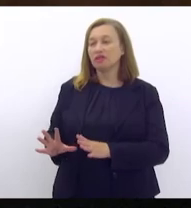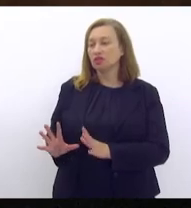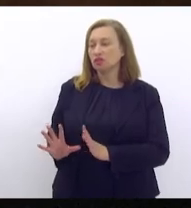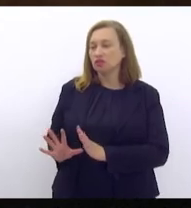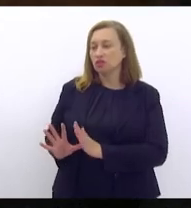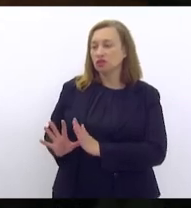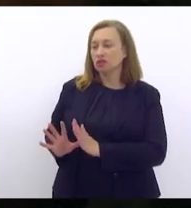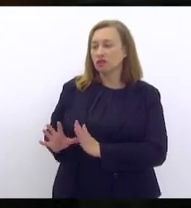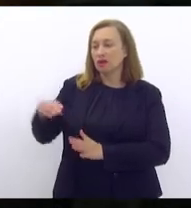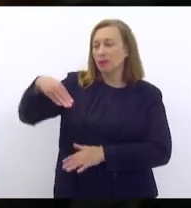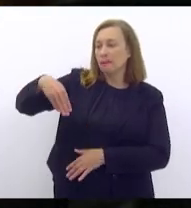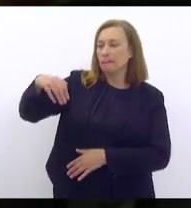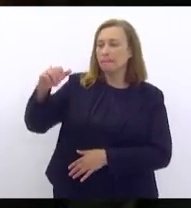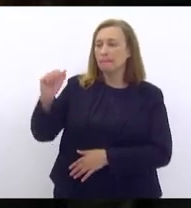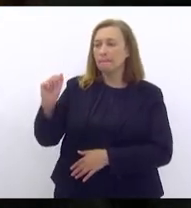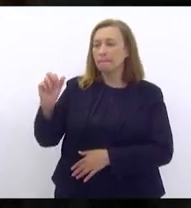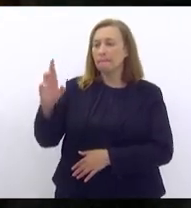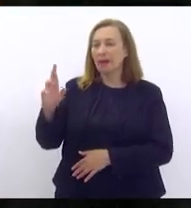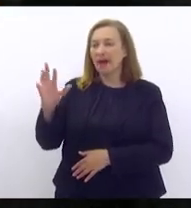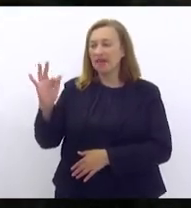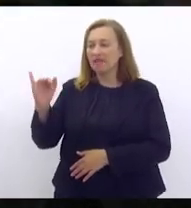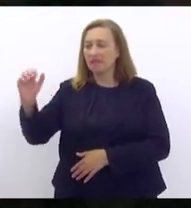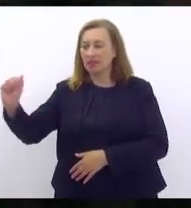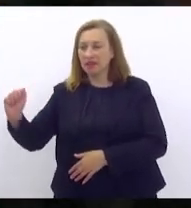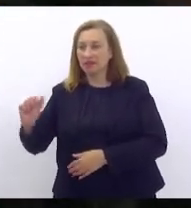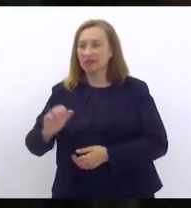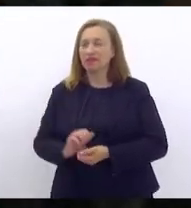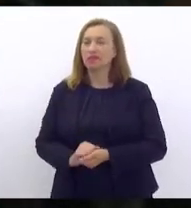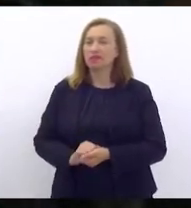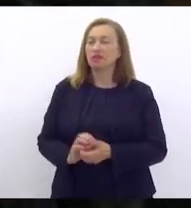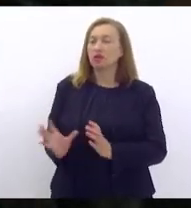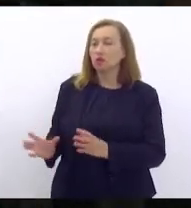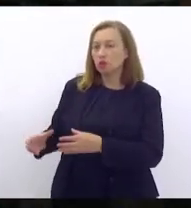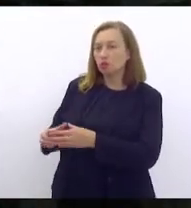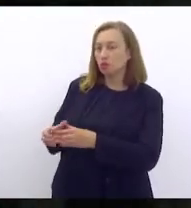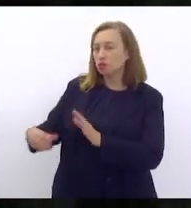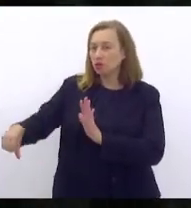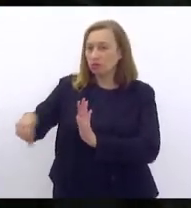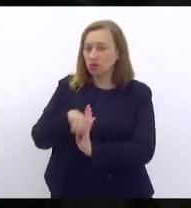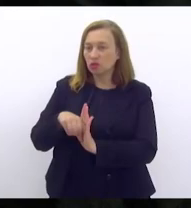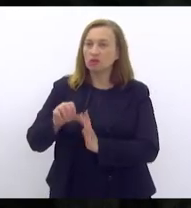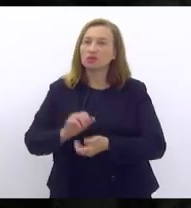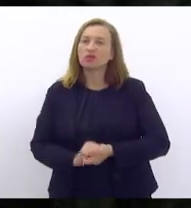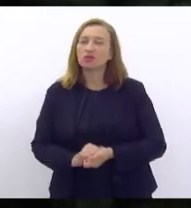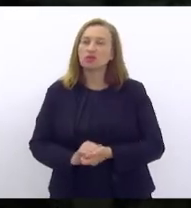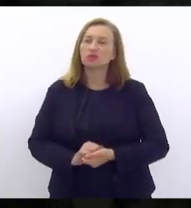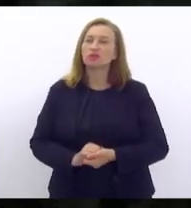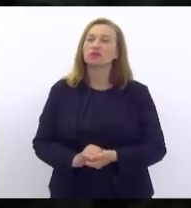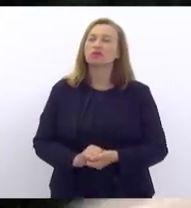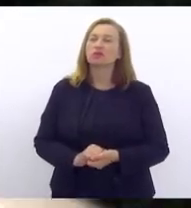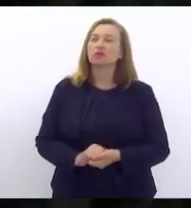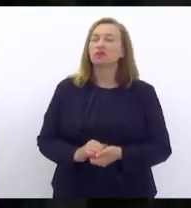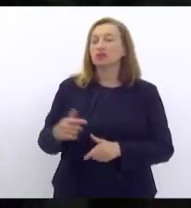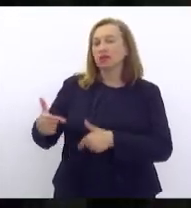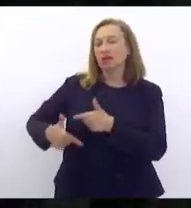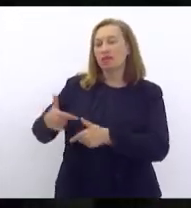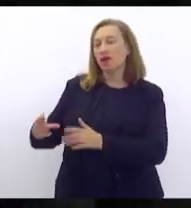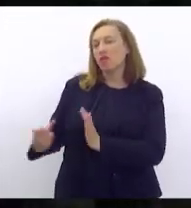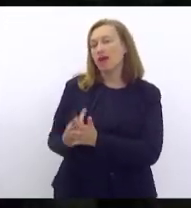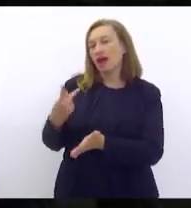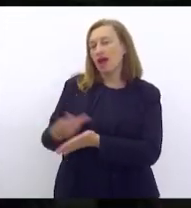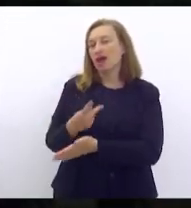que é essa organização criminosa dos reboques, das operações ilegais. E nós convocamos a APL,